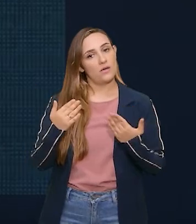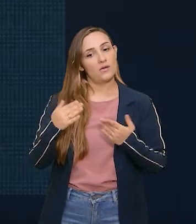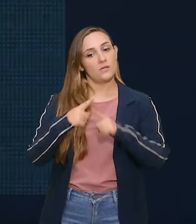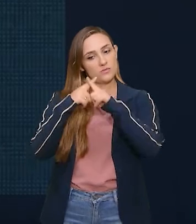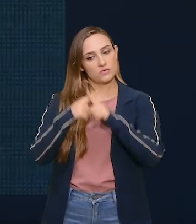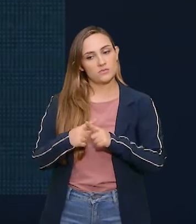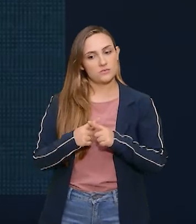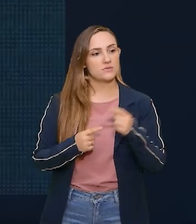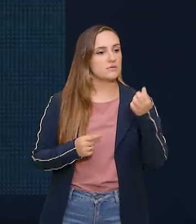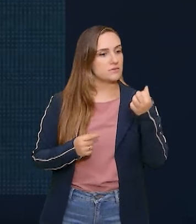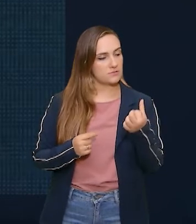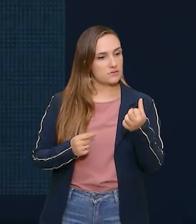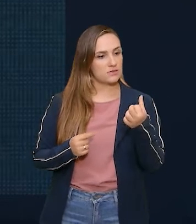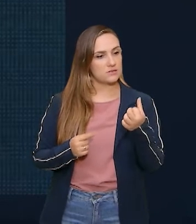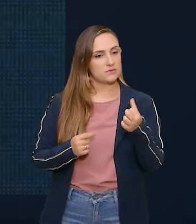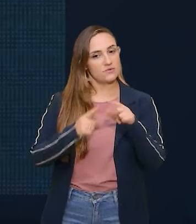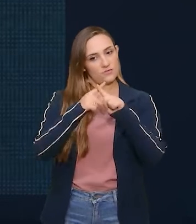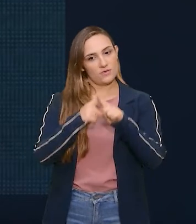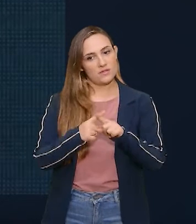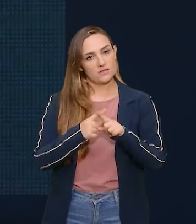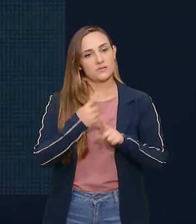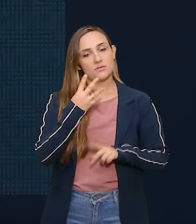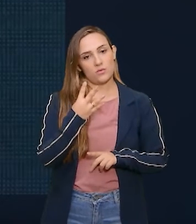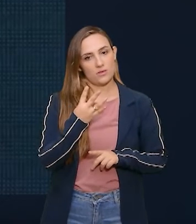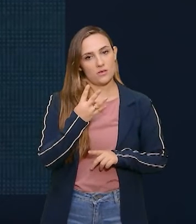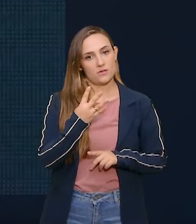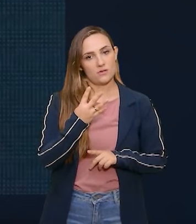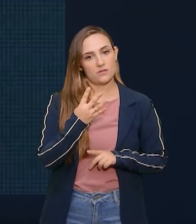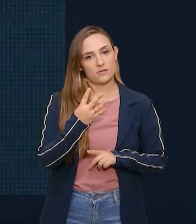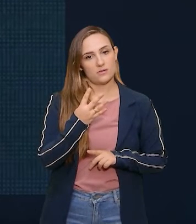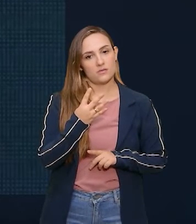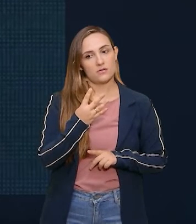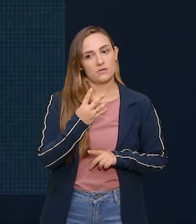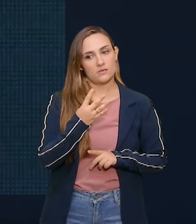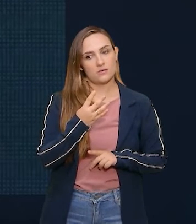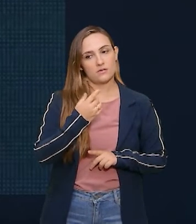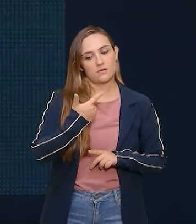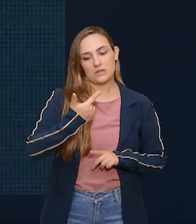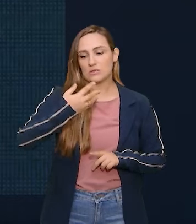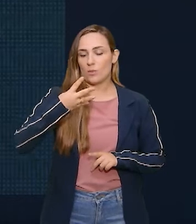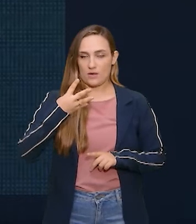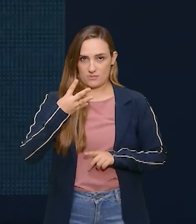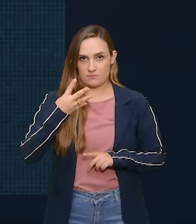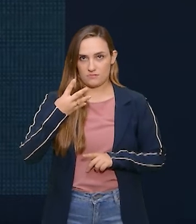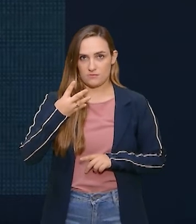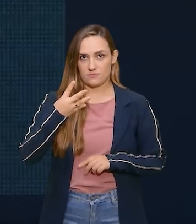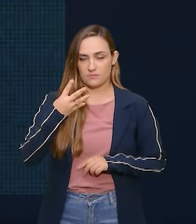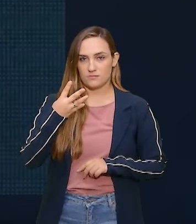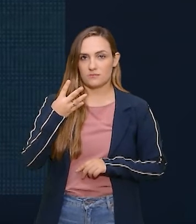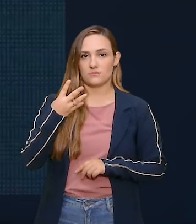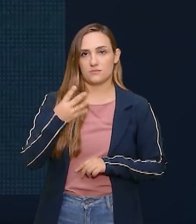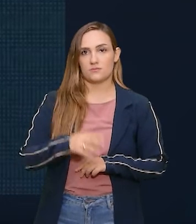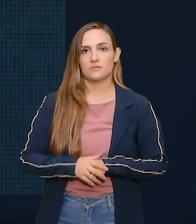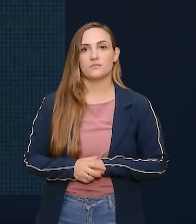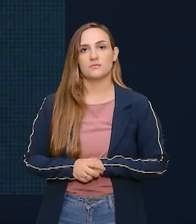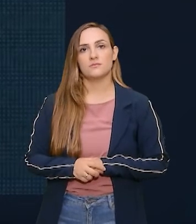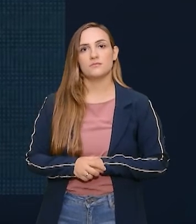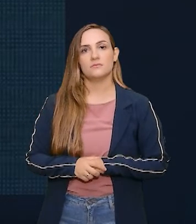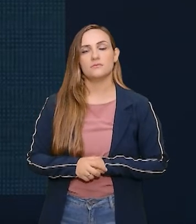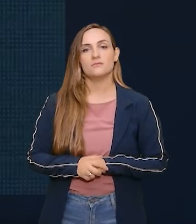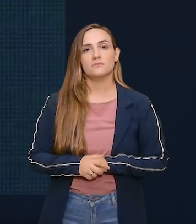Vou agora multiplicar. 6 vezes 4 é